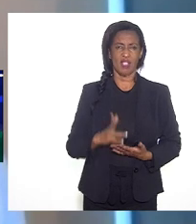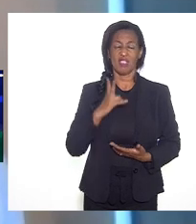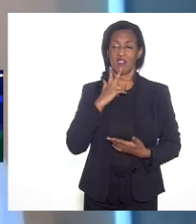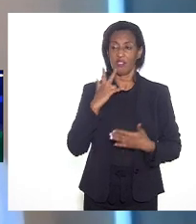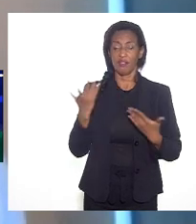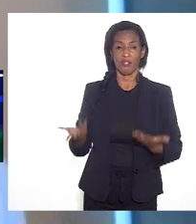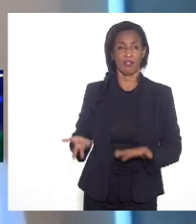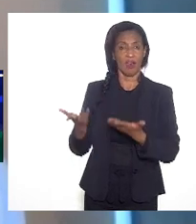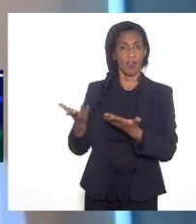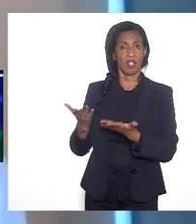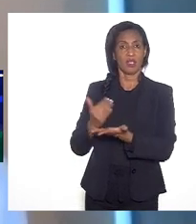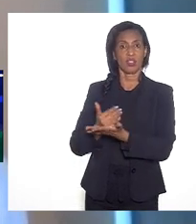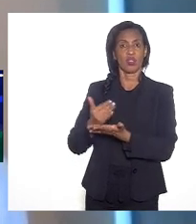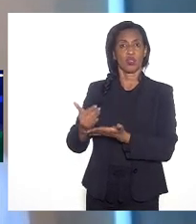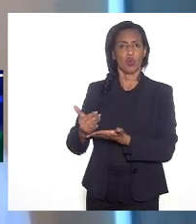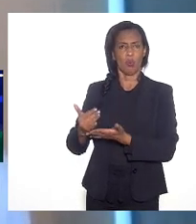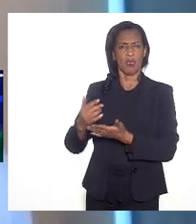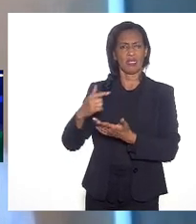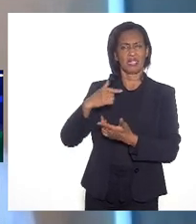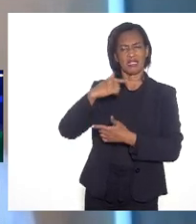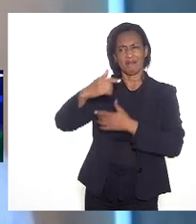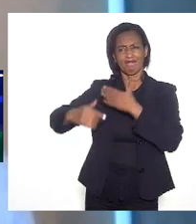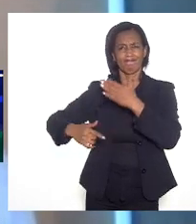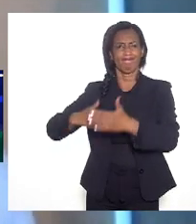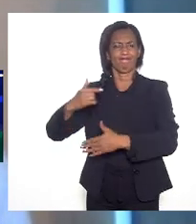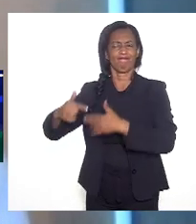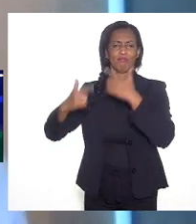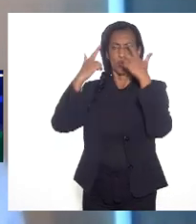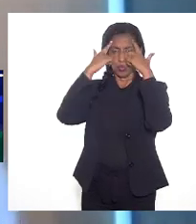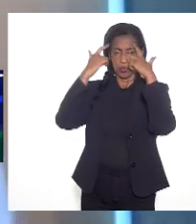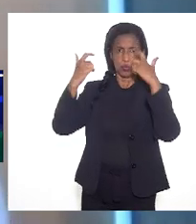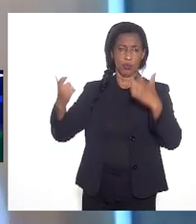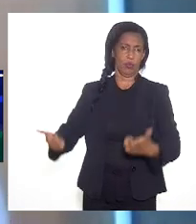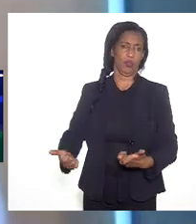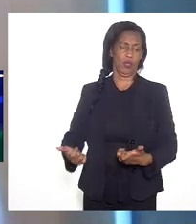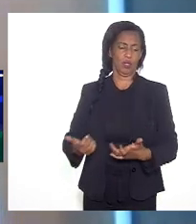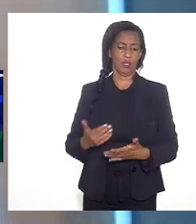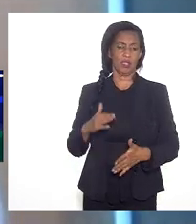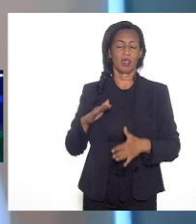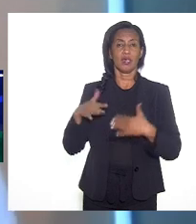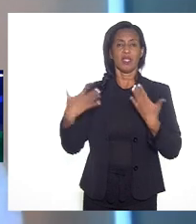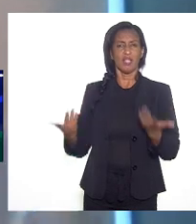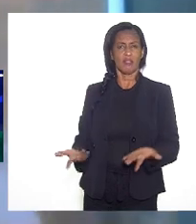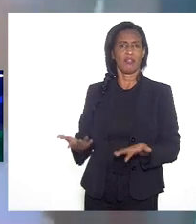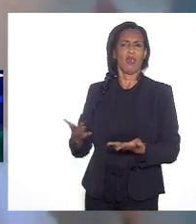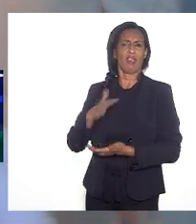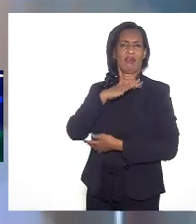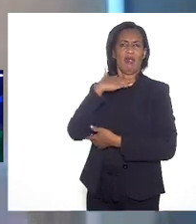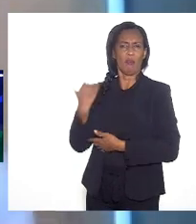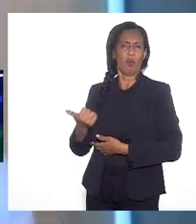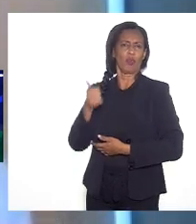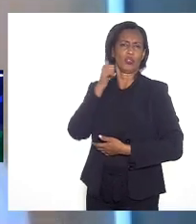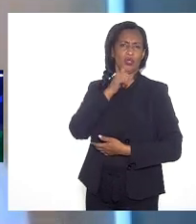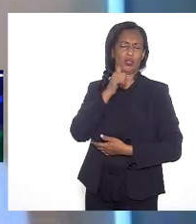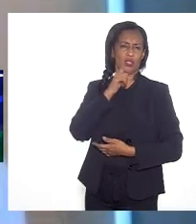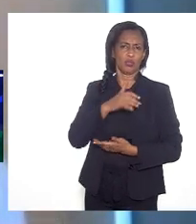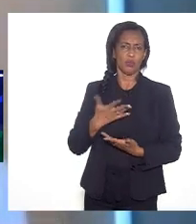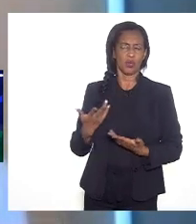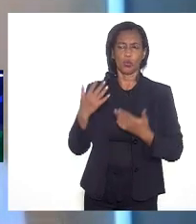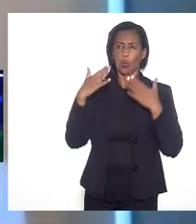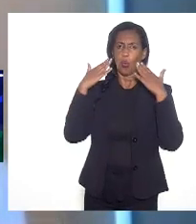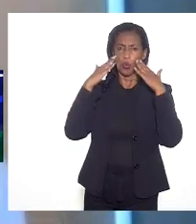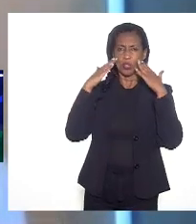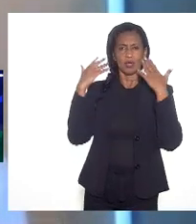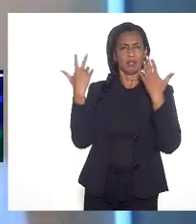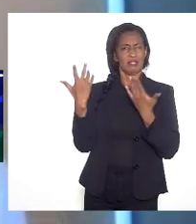disso começa-se esse ciclo de violência que acarreta o feminicídio e traz todas essas vítimas